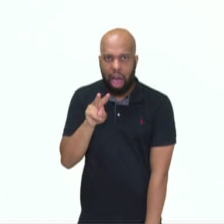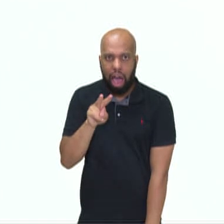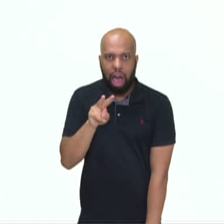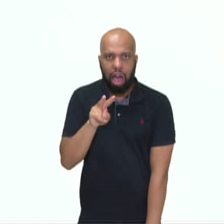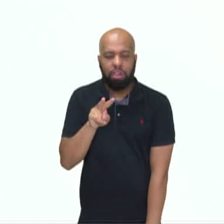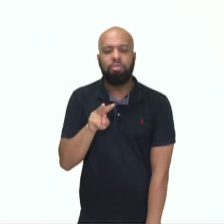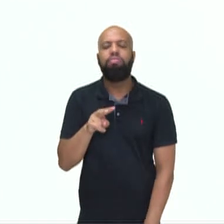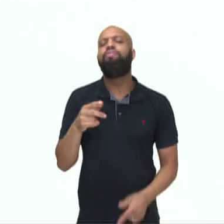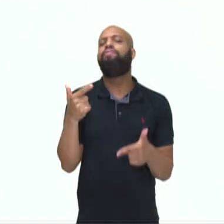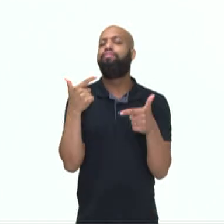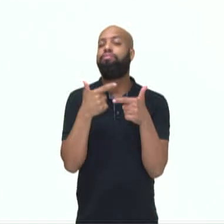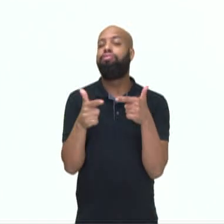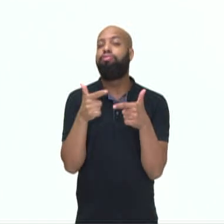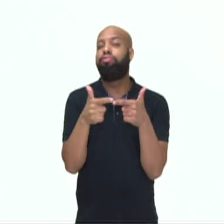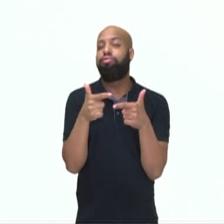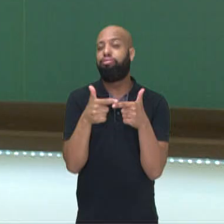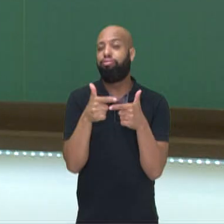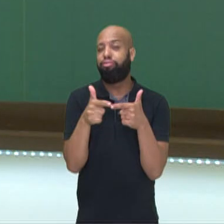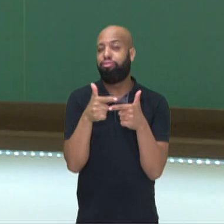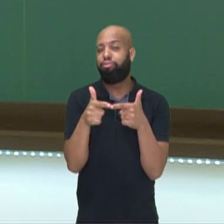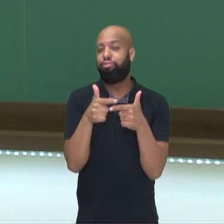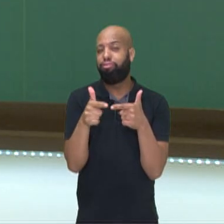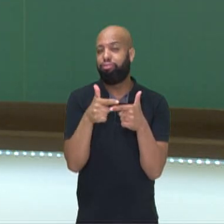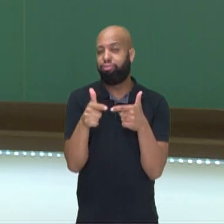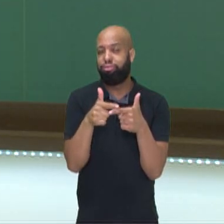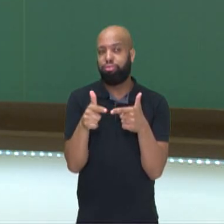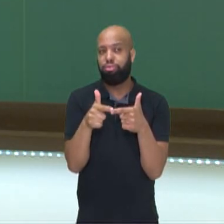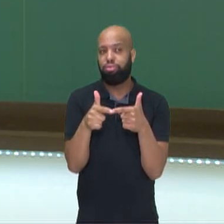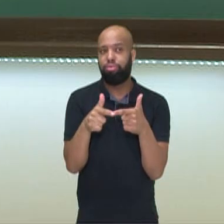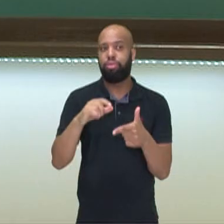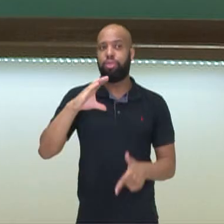o problema é que, ó,